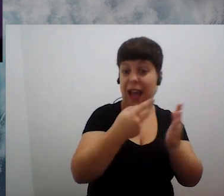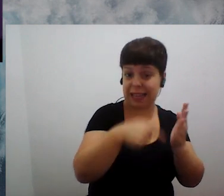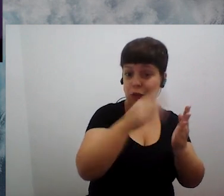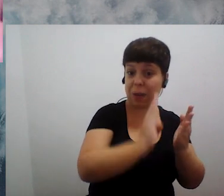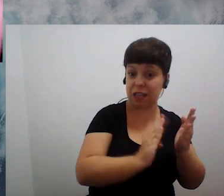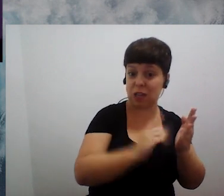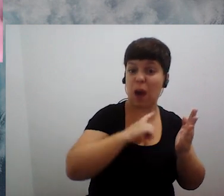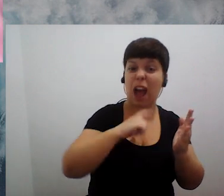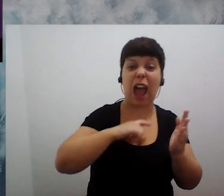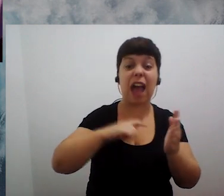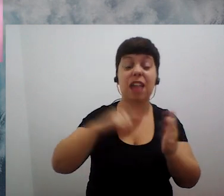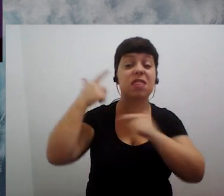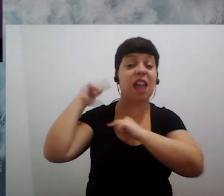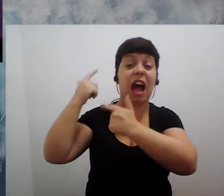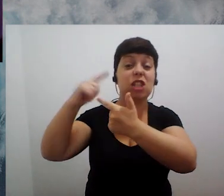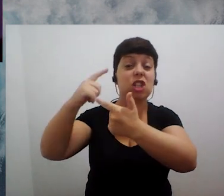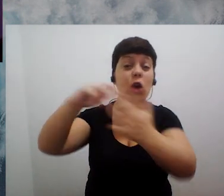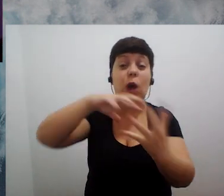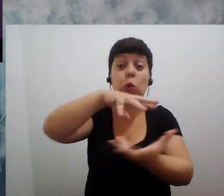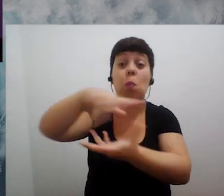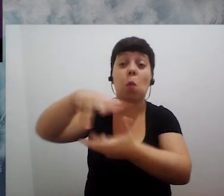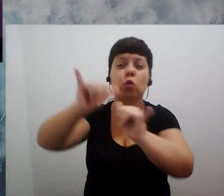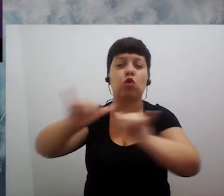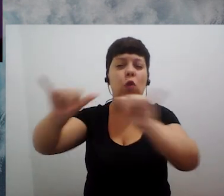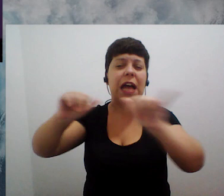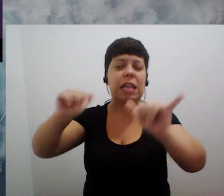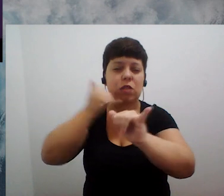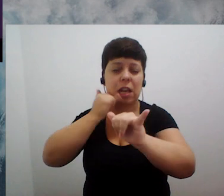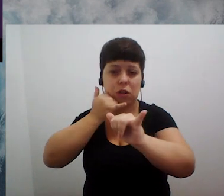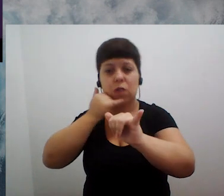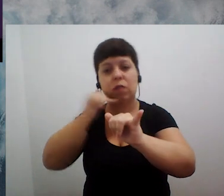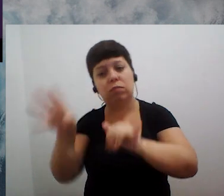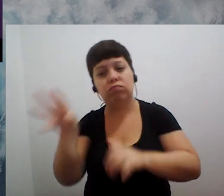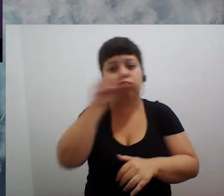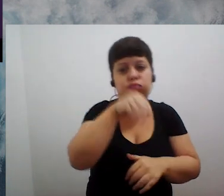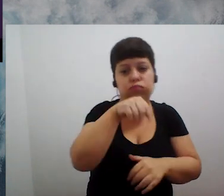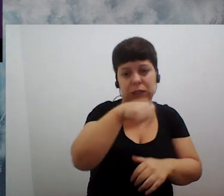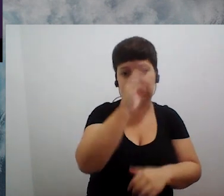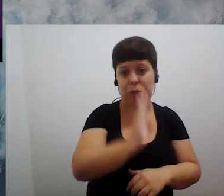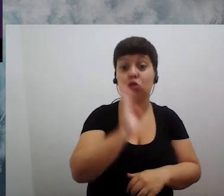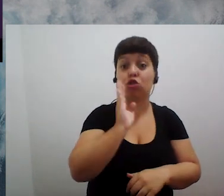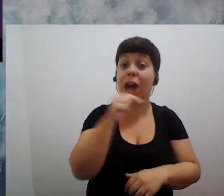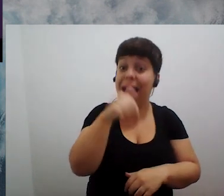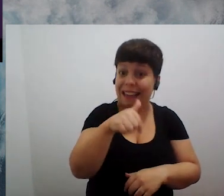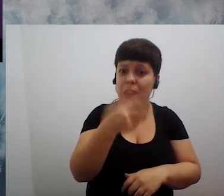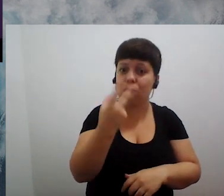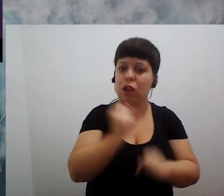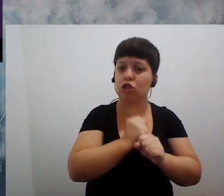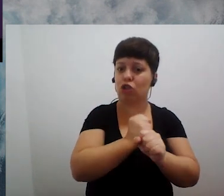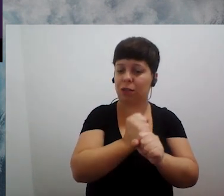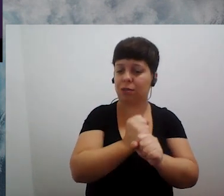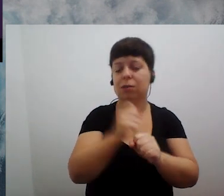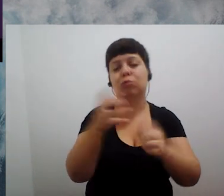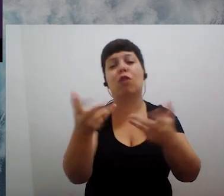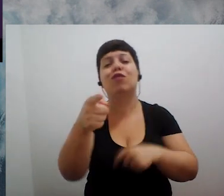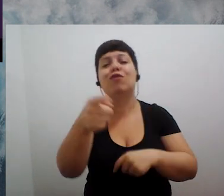é a edição nacional da mais tradicional publicação de divulgação científica do mundo, com 20 anos de atividades no país. Então,